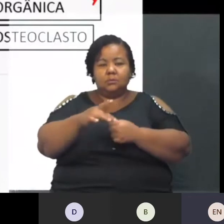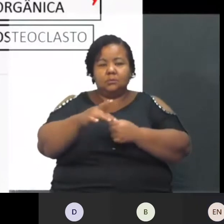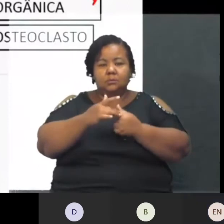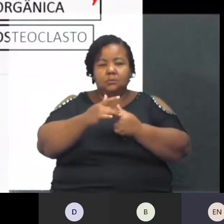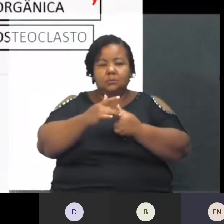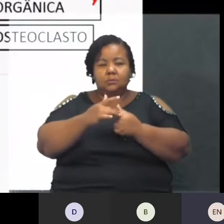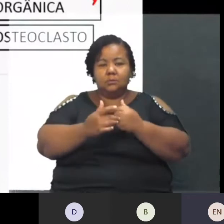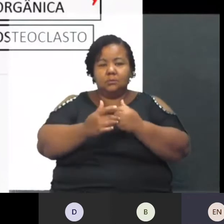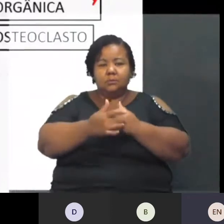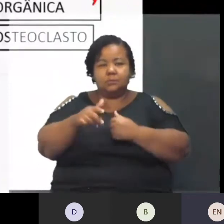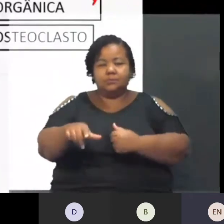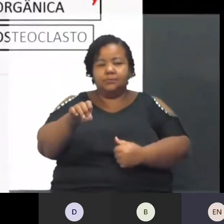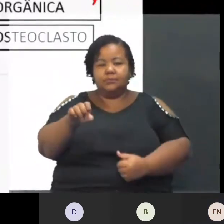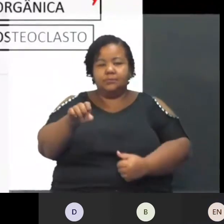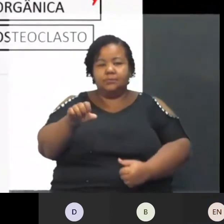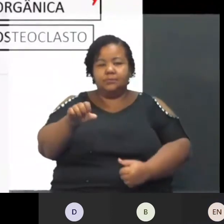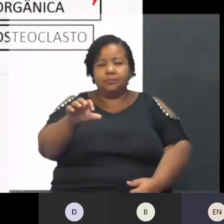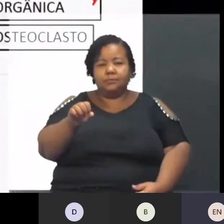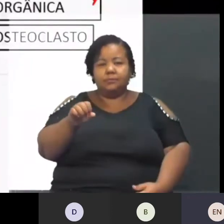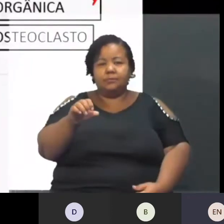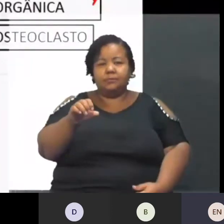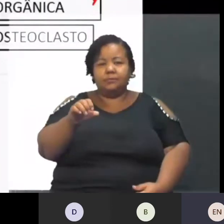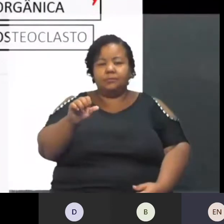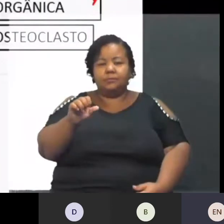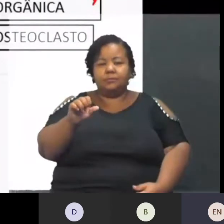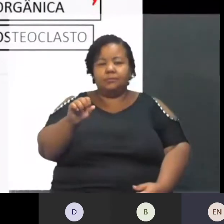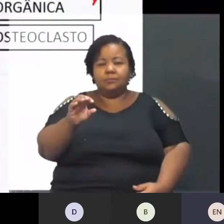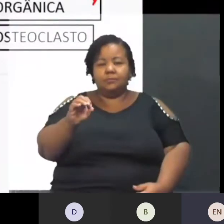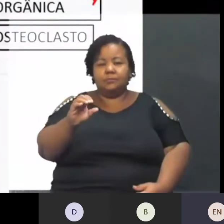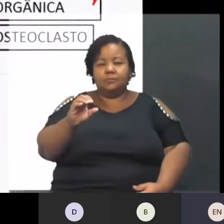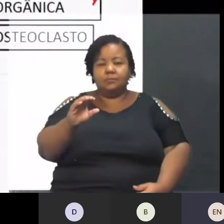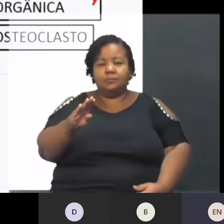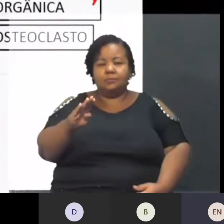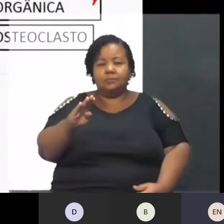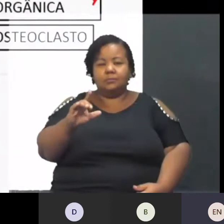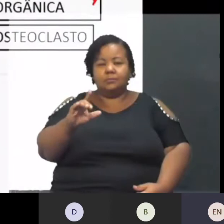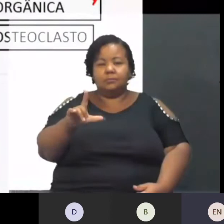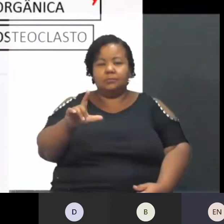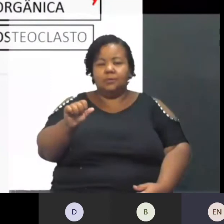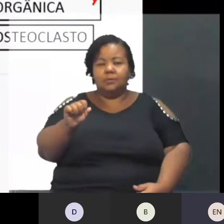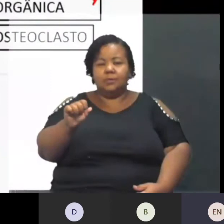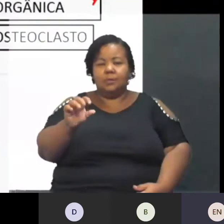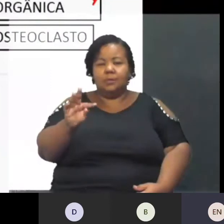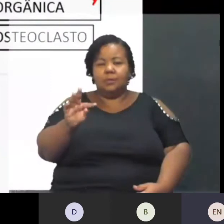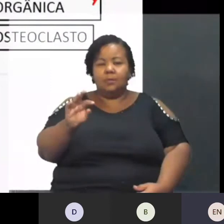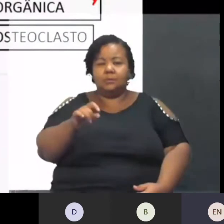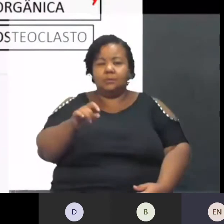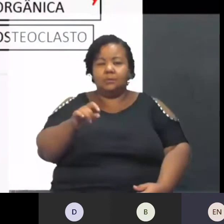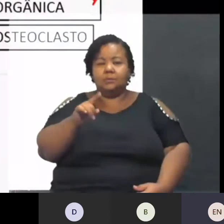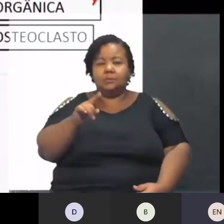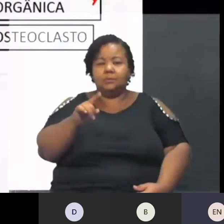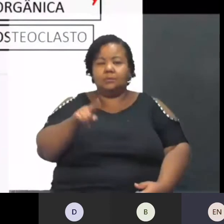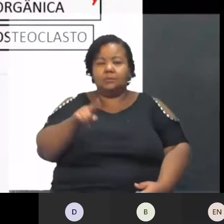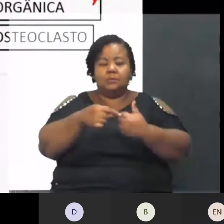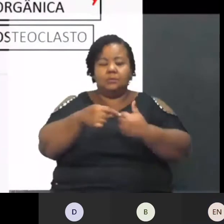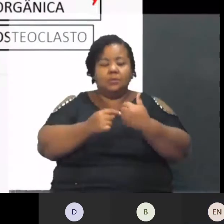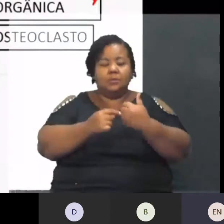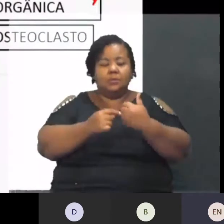chamadas osteoblastos. Para que servem os osteoblastos? Os osteoblastos são as células que